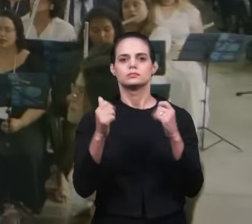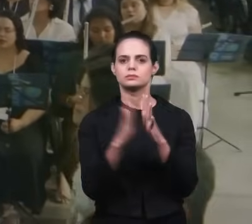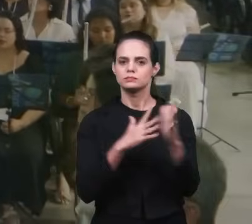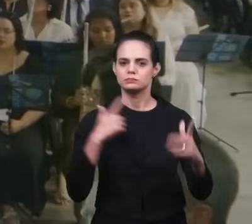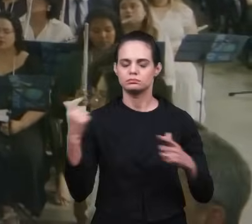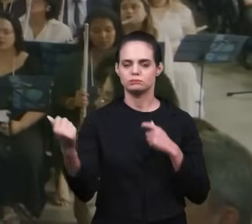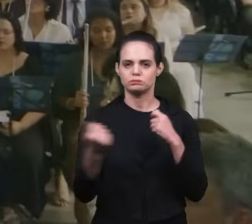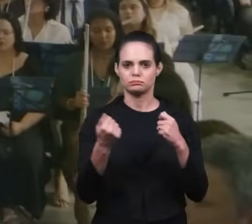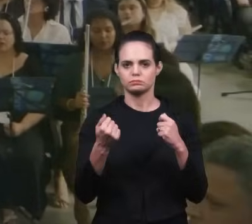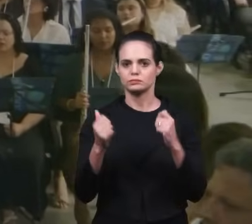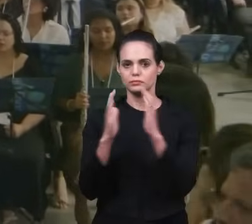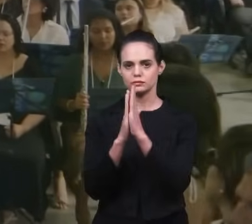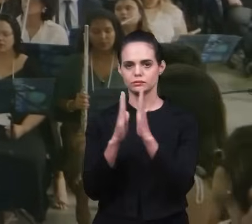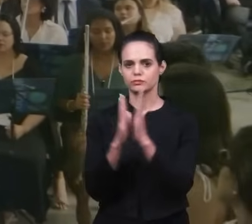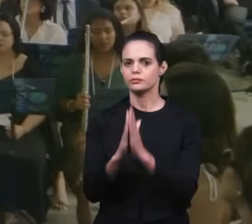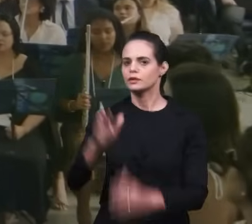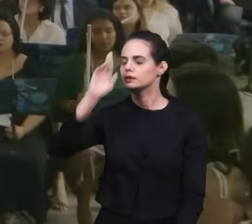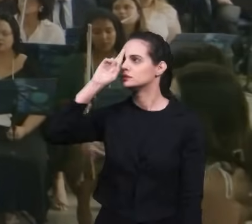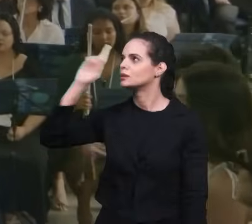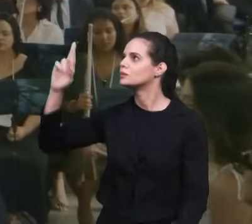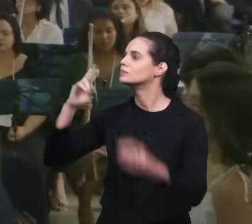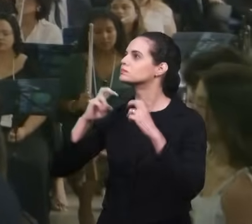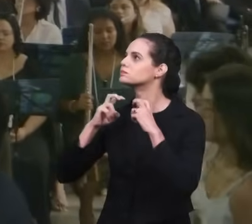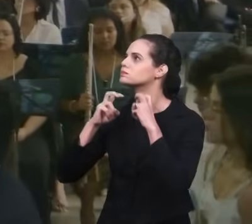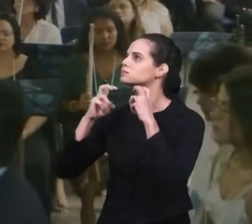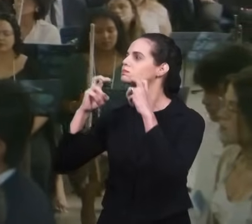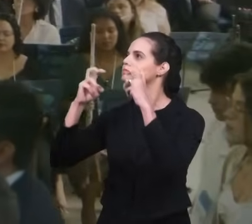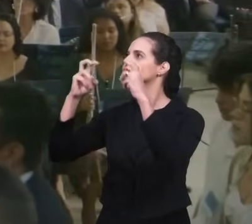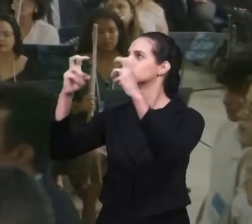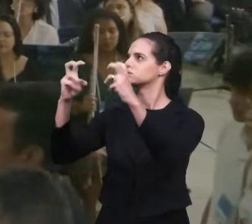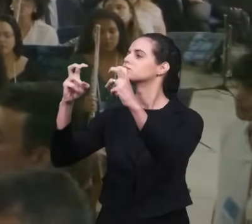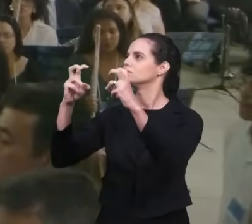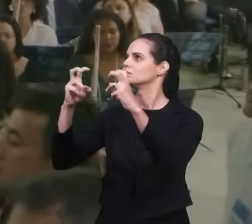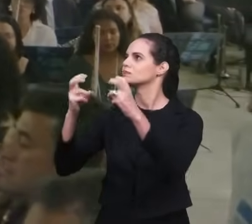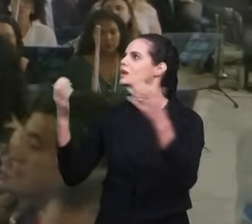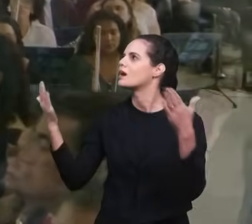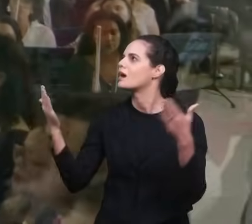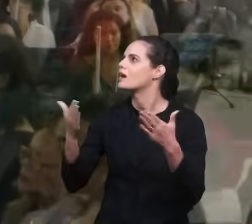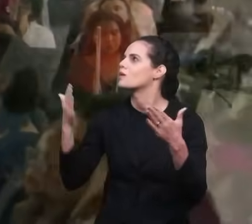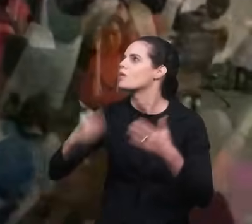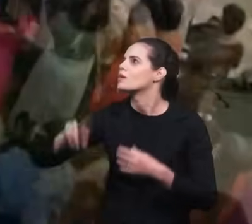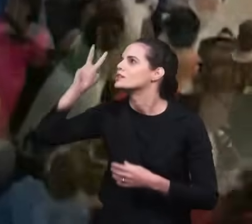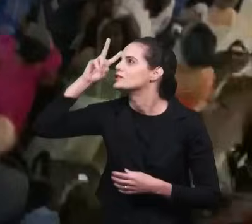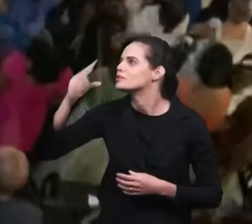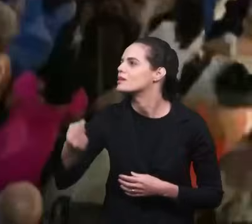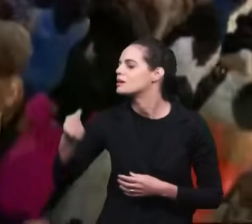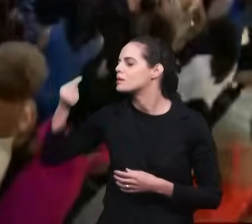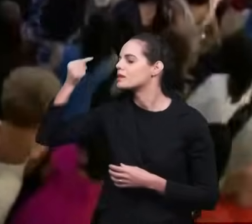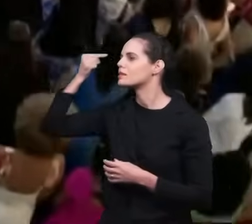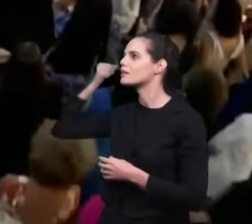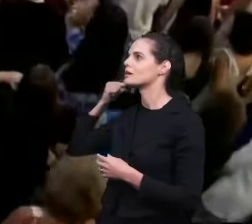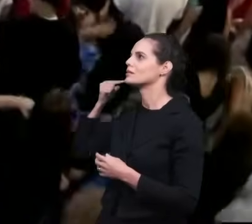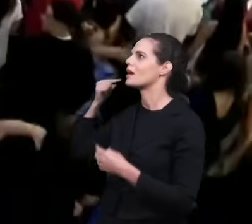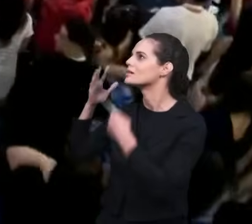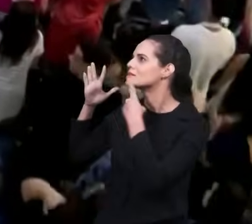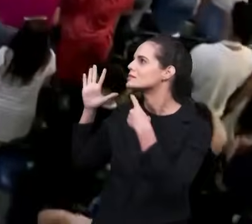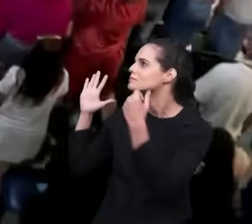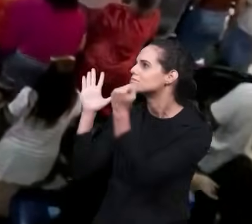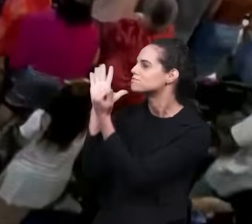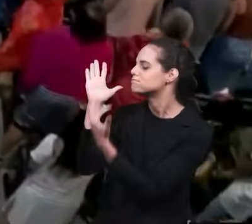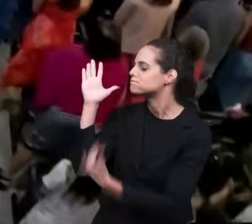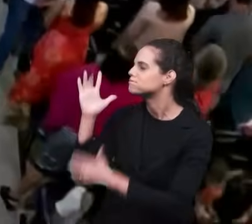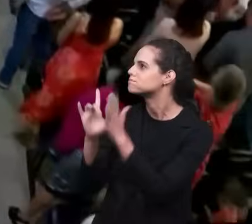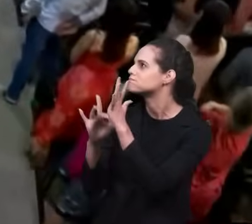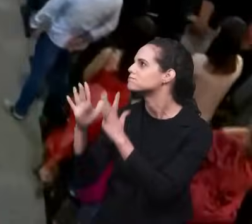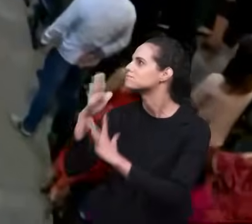Nós invocamos o Teu nome, Senhor, fazendo menção do sacrifício do Senhor Jesus, e